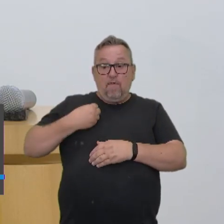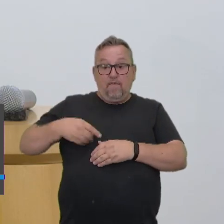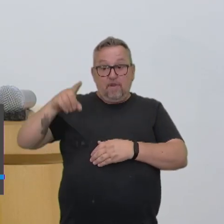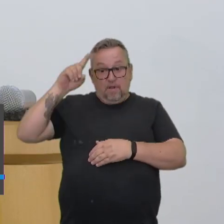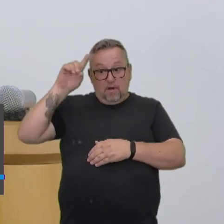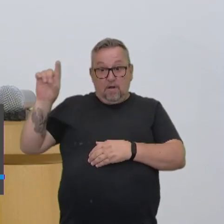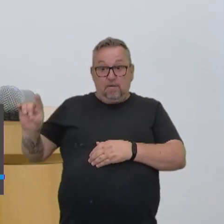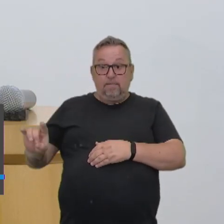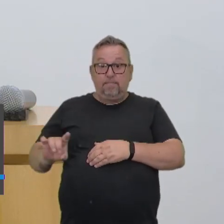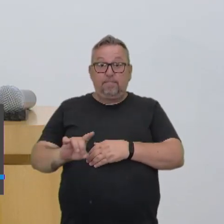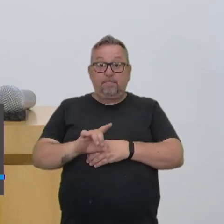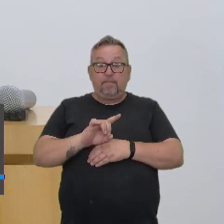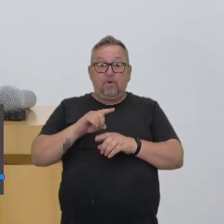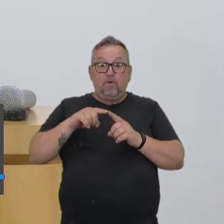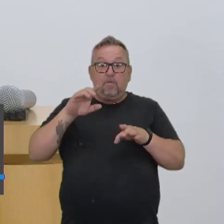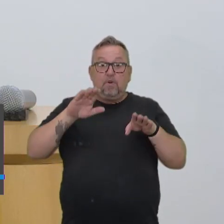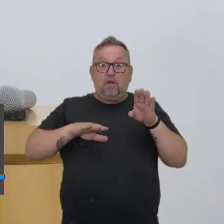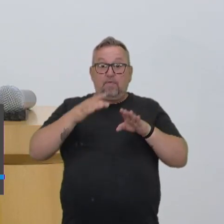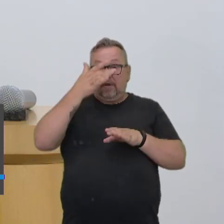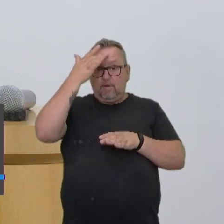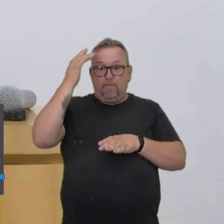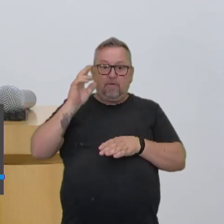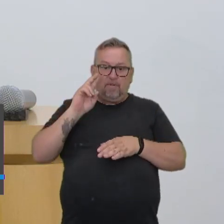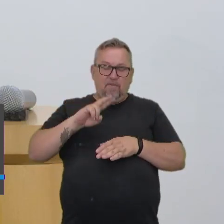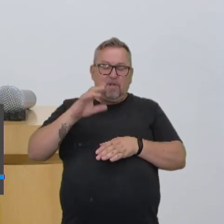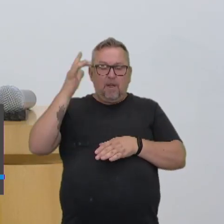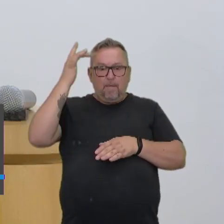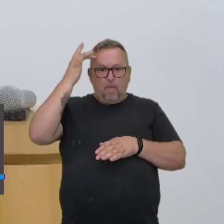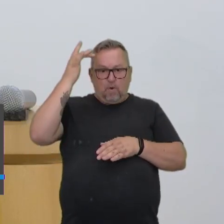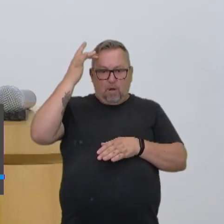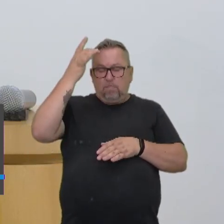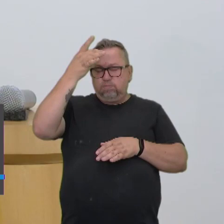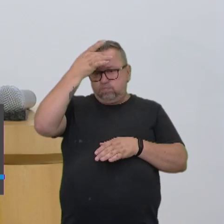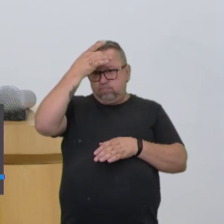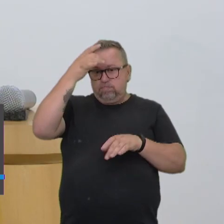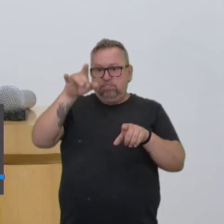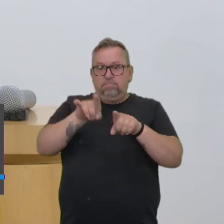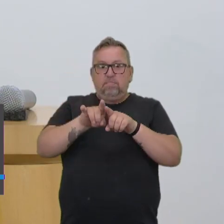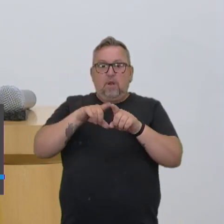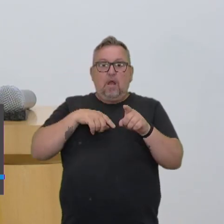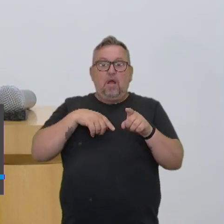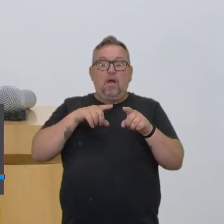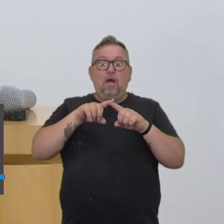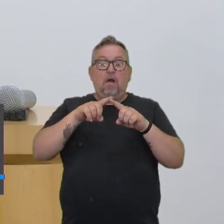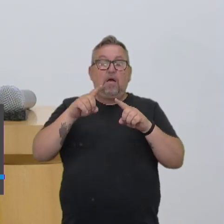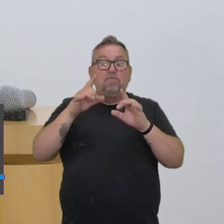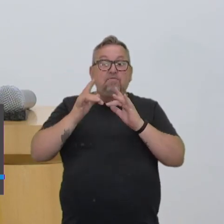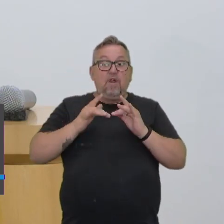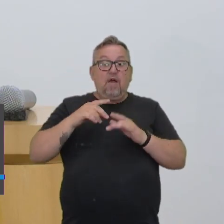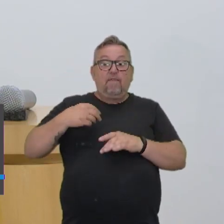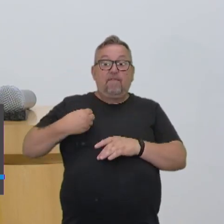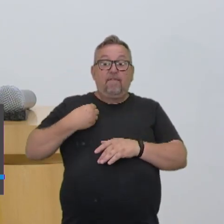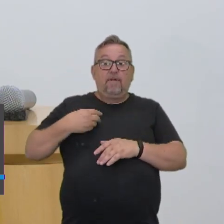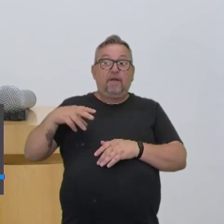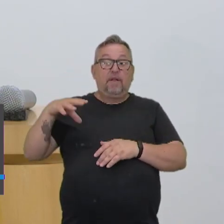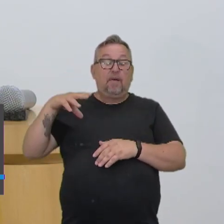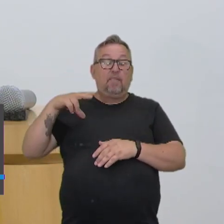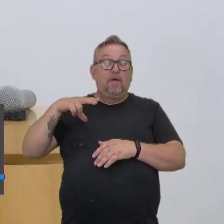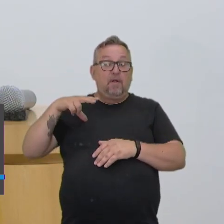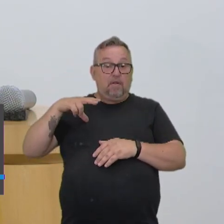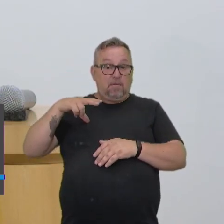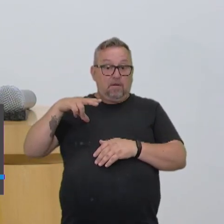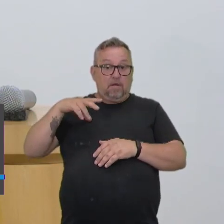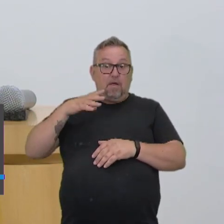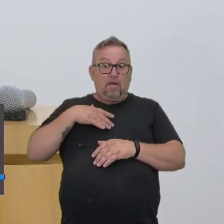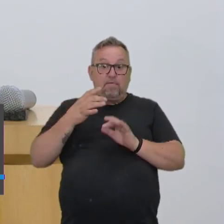cotidiana. Porque antes eu acho que a gente tinha muito essa ideia de que a ética e a moral, ela estava muito relacionada à nossa vida particular, à minha relação